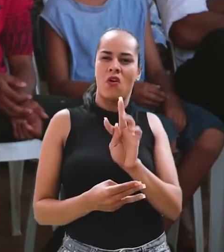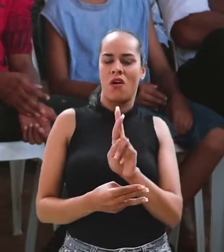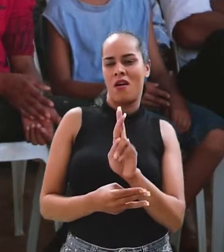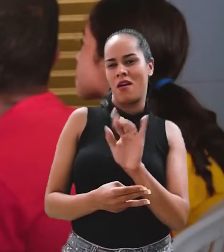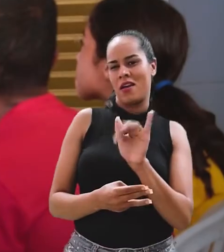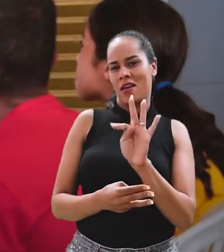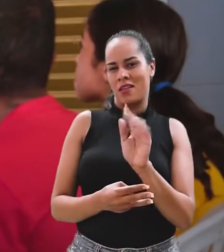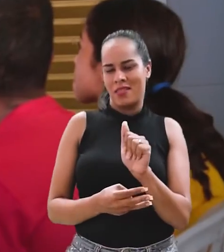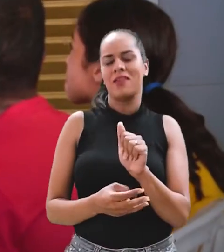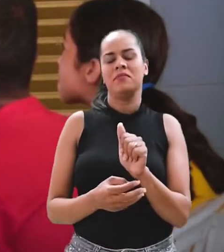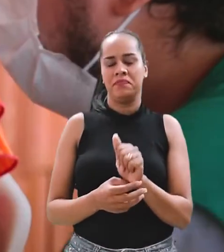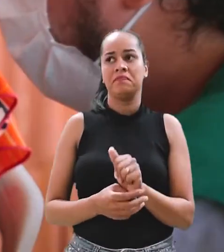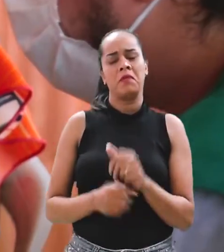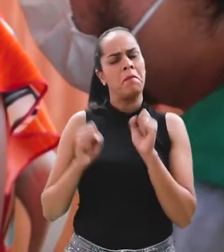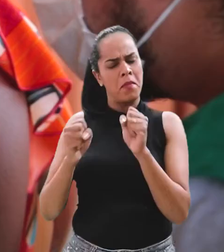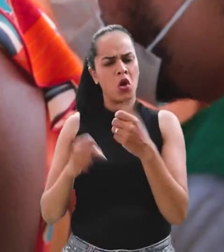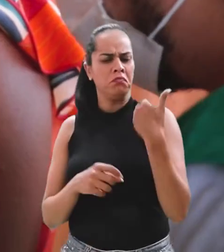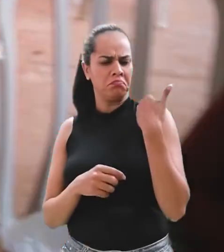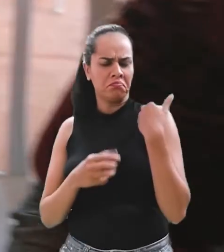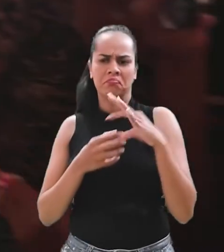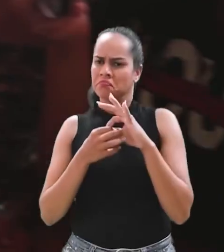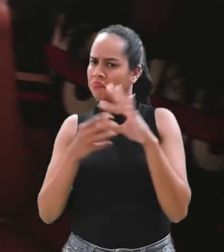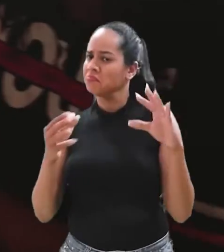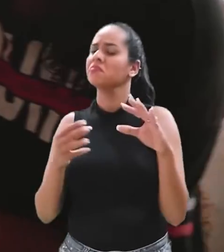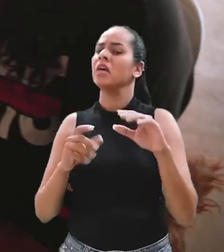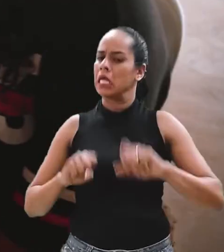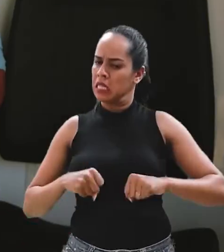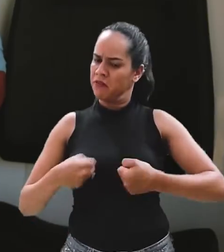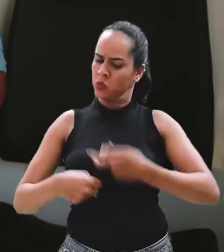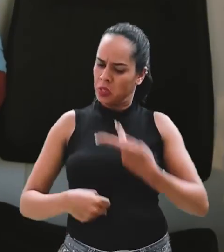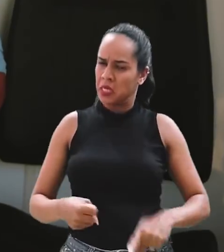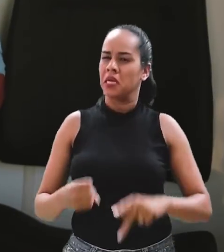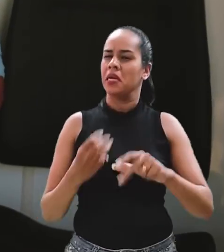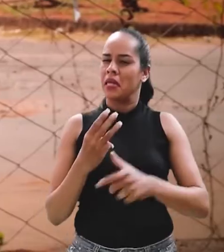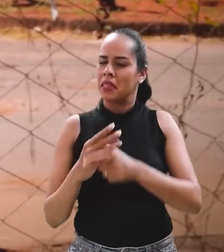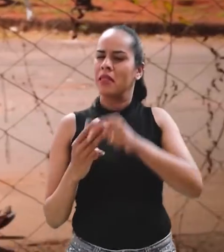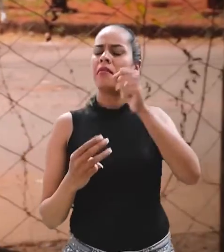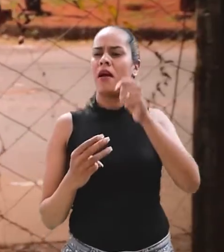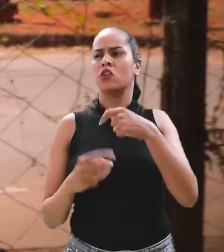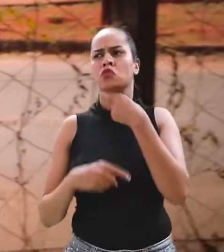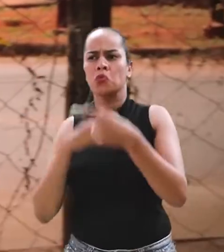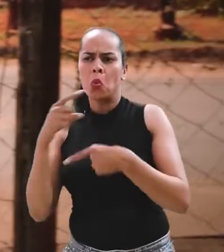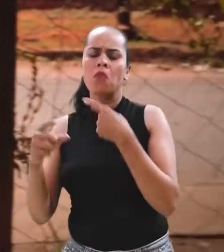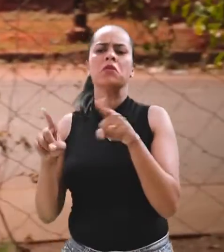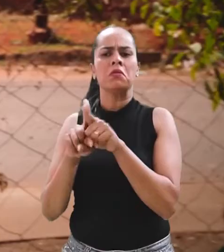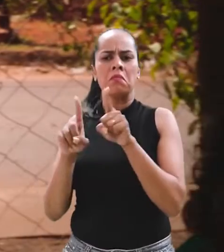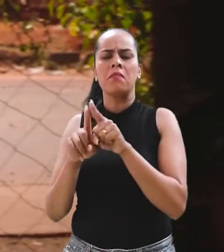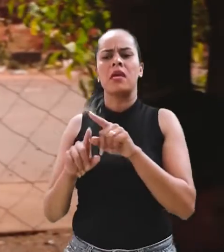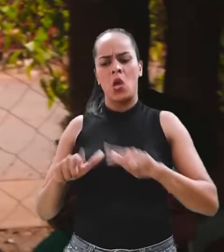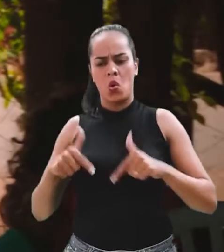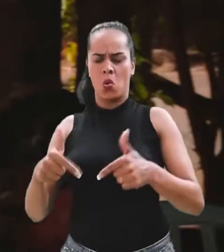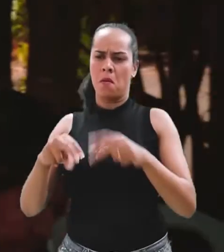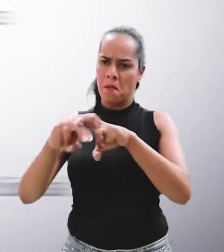aqui em Trindade, sempre que precisarem, possam lá tirar dúvida e buscar a defesa do direito de vocês.